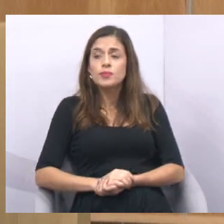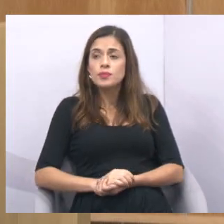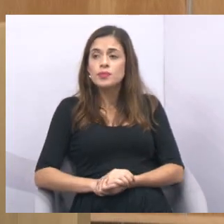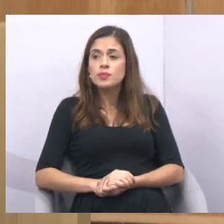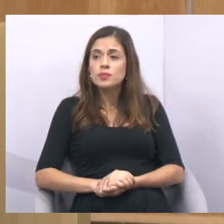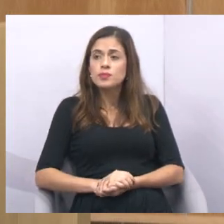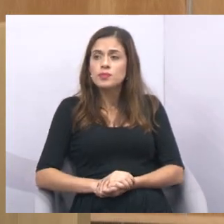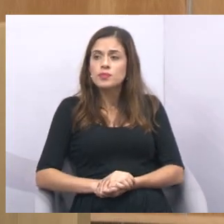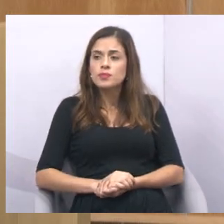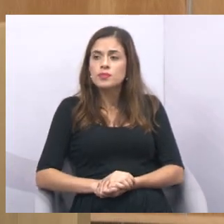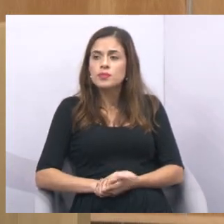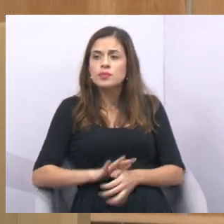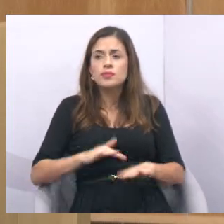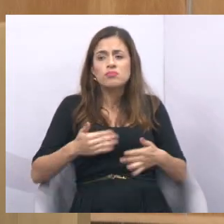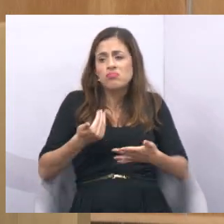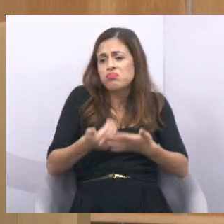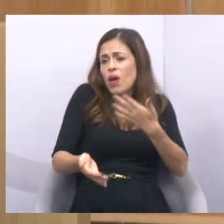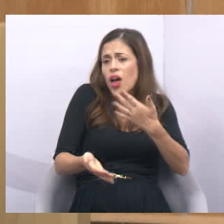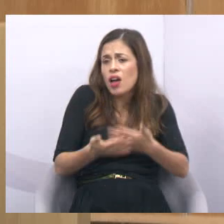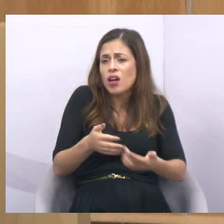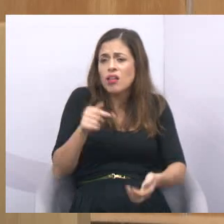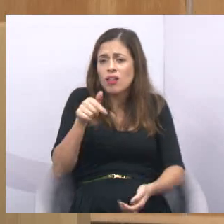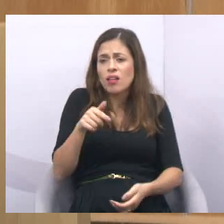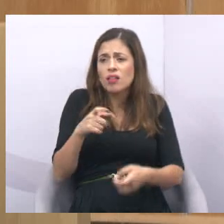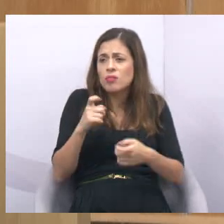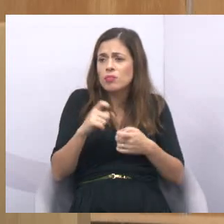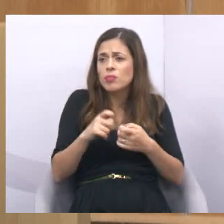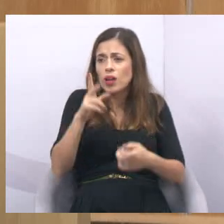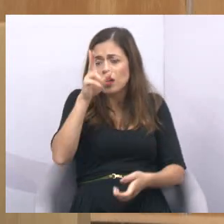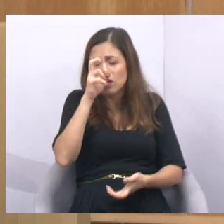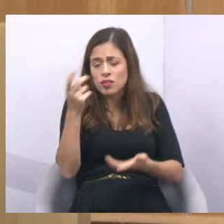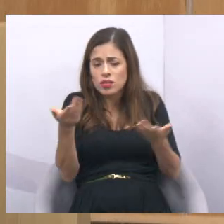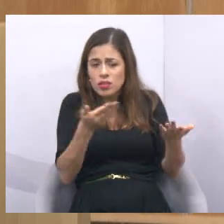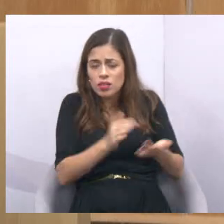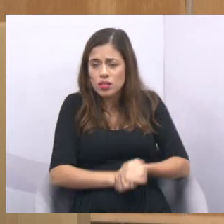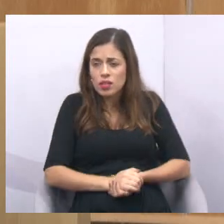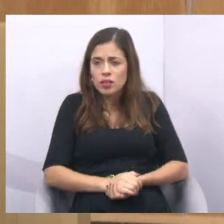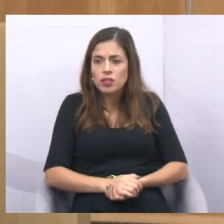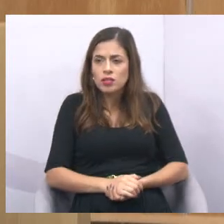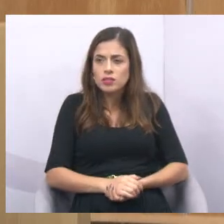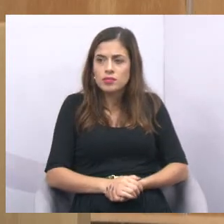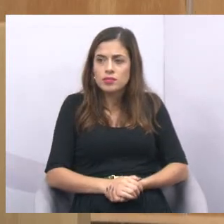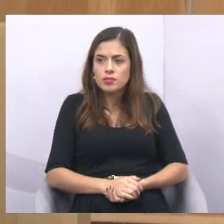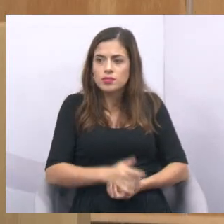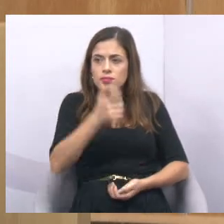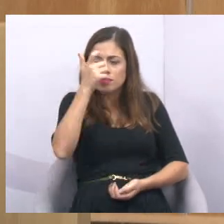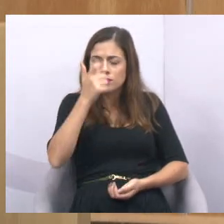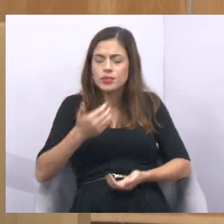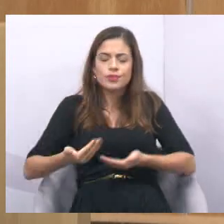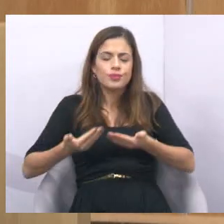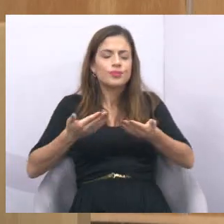Então, se vira porque o paciente está aqui. Eu sou esse. Tá? Não sou o que faz